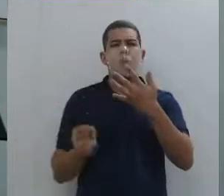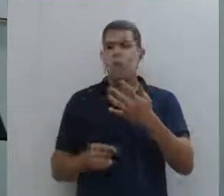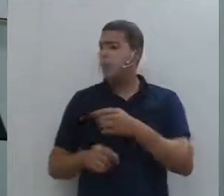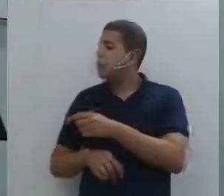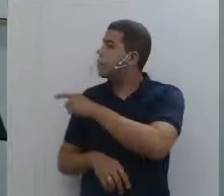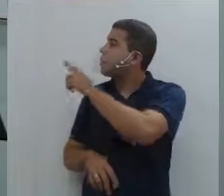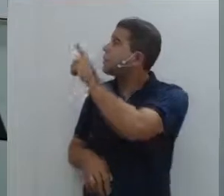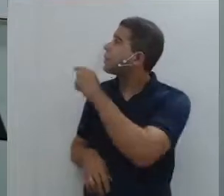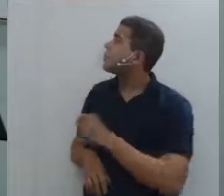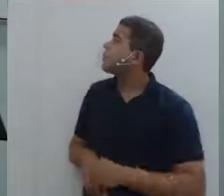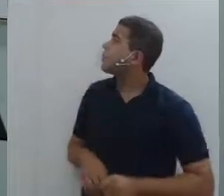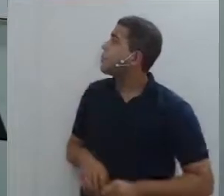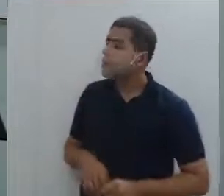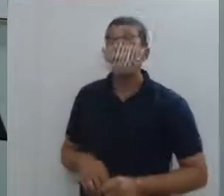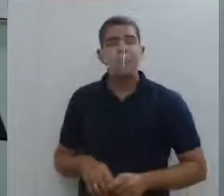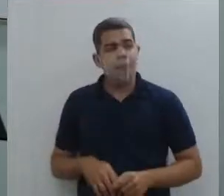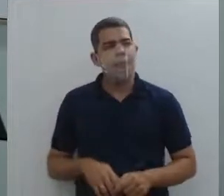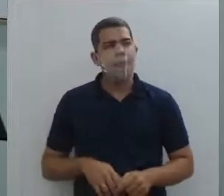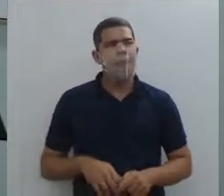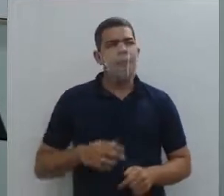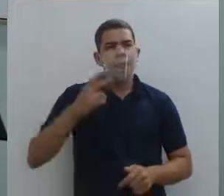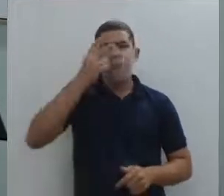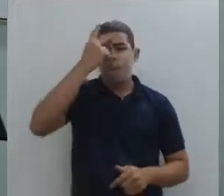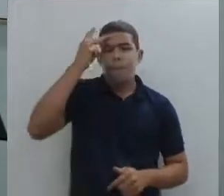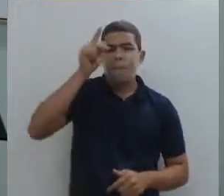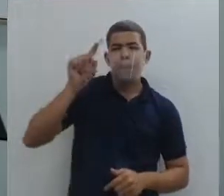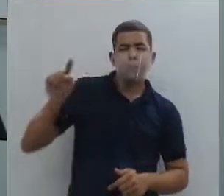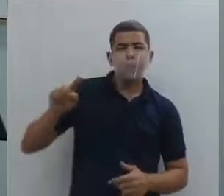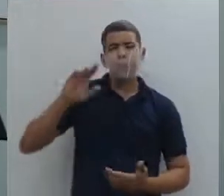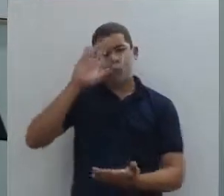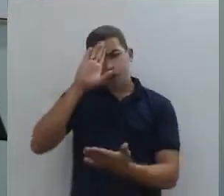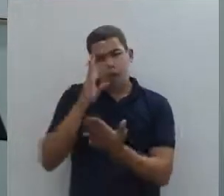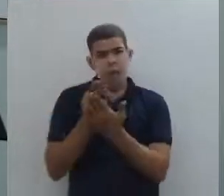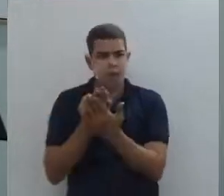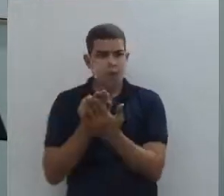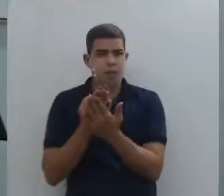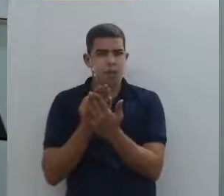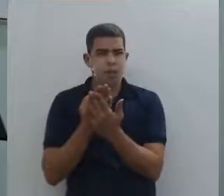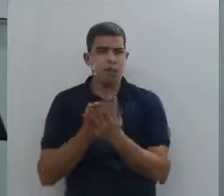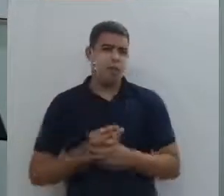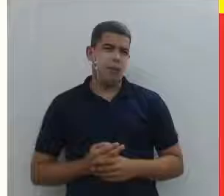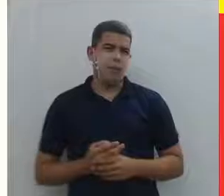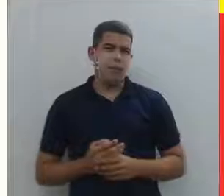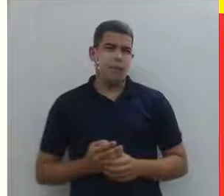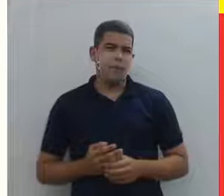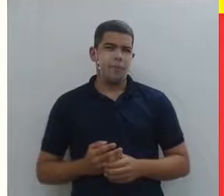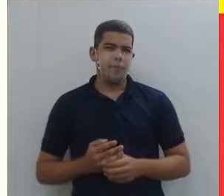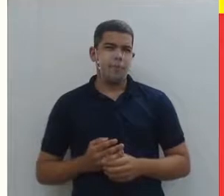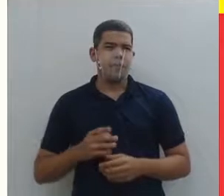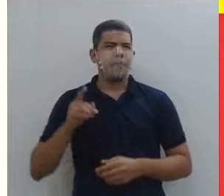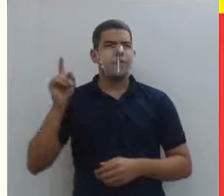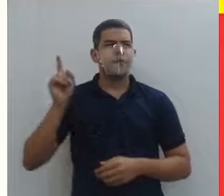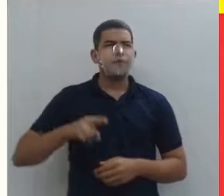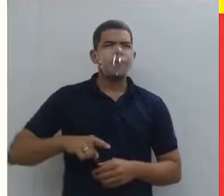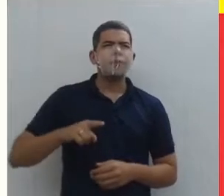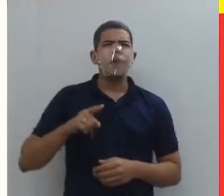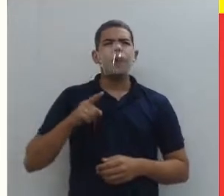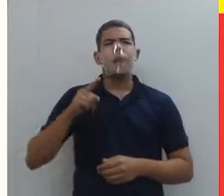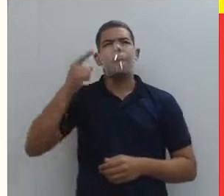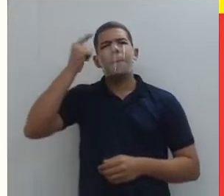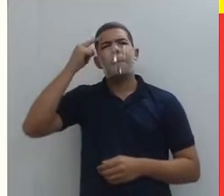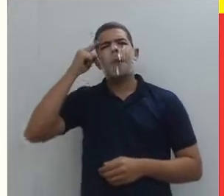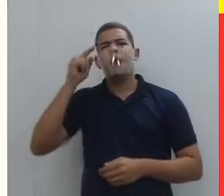que como eles acreditavam que vinham essas origens espontâneas, que é a biogênese. Eles pegavam que os